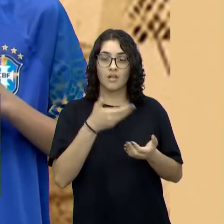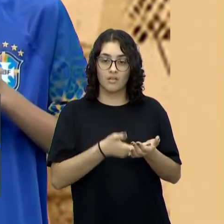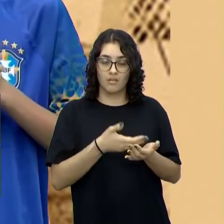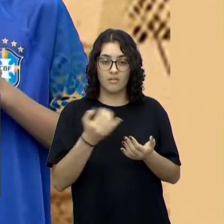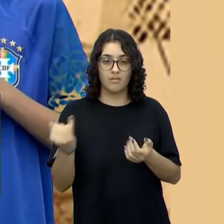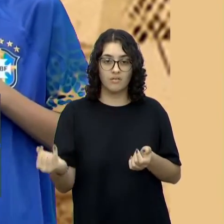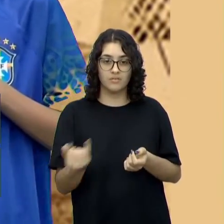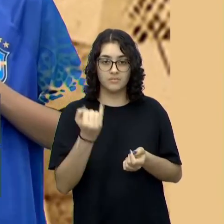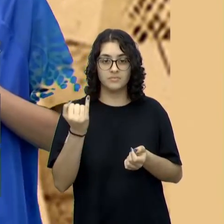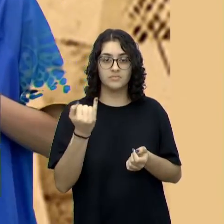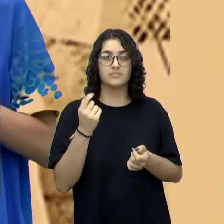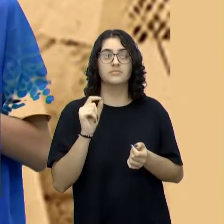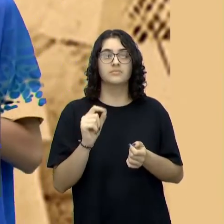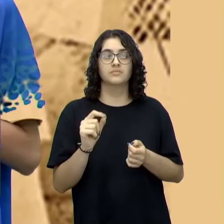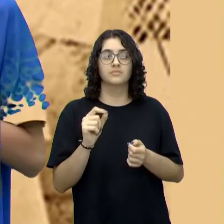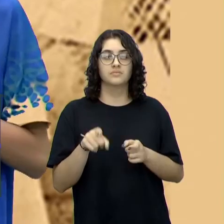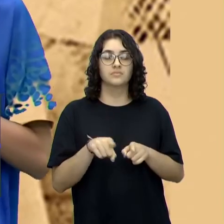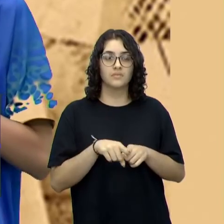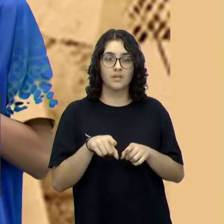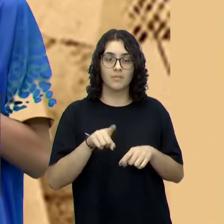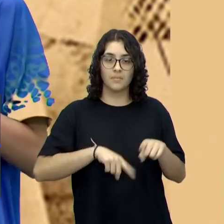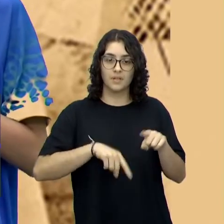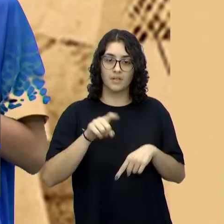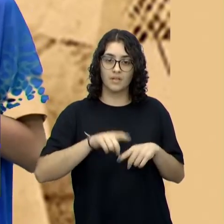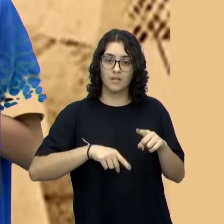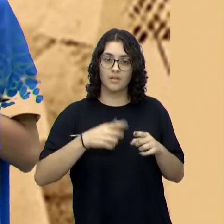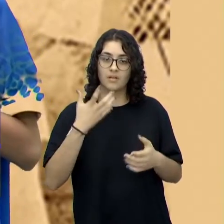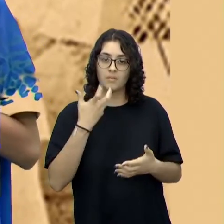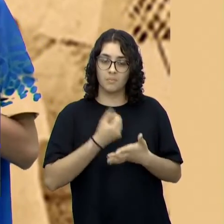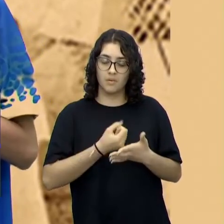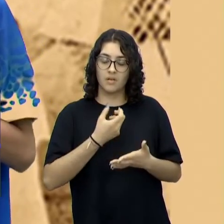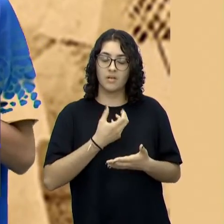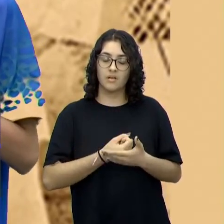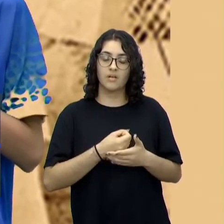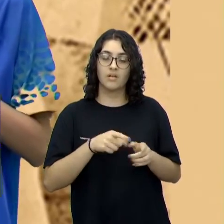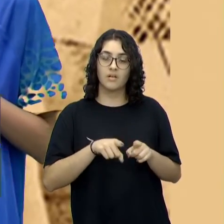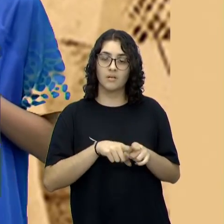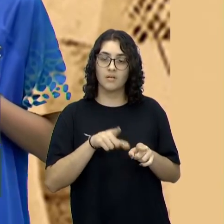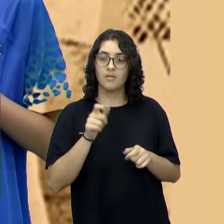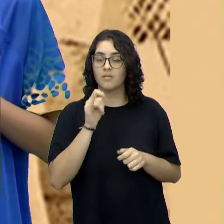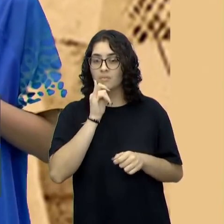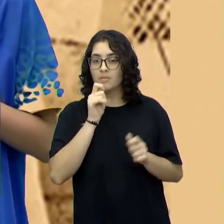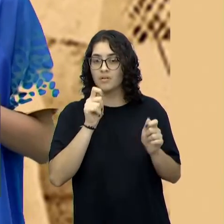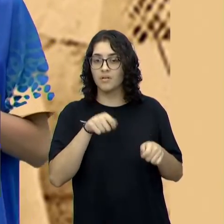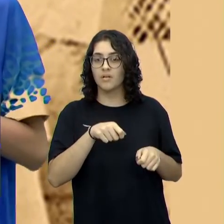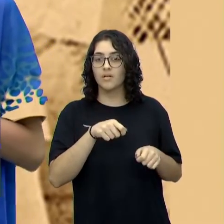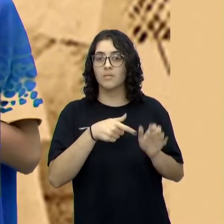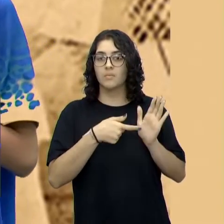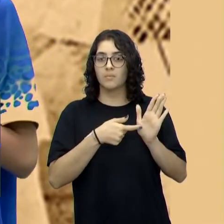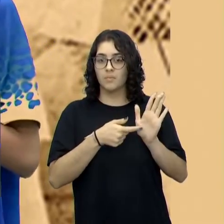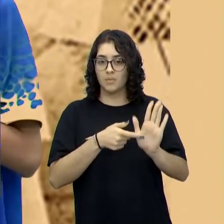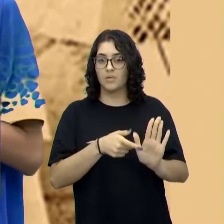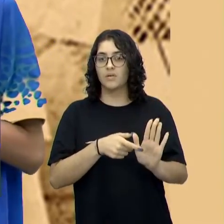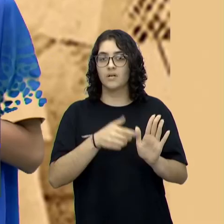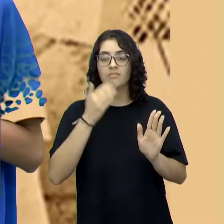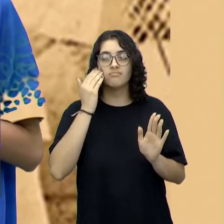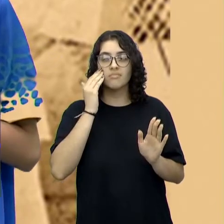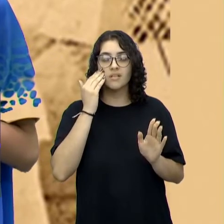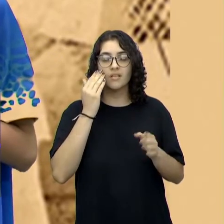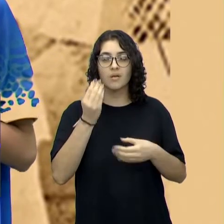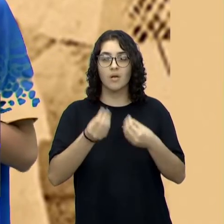importante. Deem uma olhada no próprio material, baixem o material para vocês terem, por exemplo, a apresentação, até poder